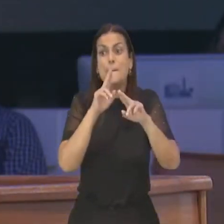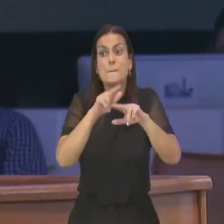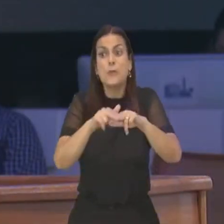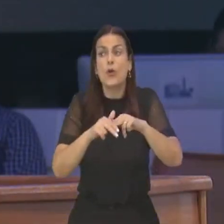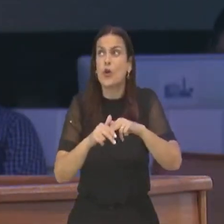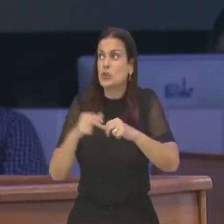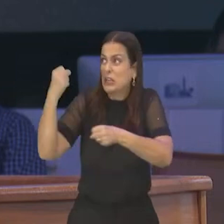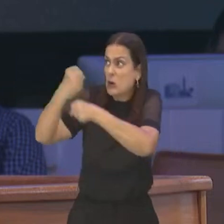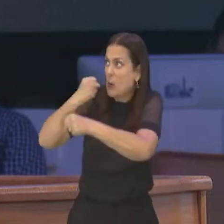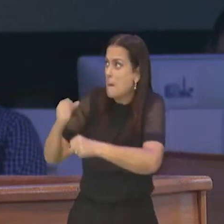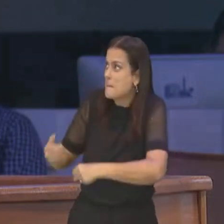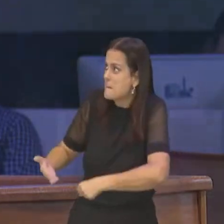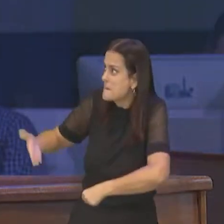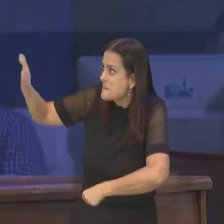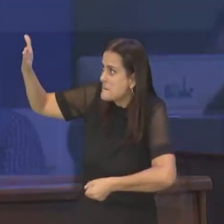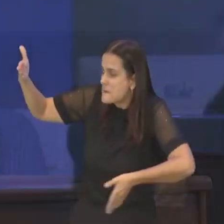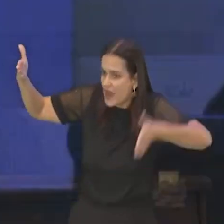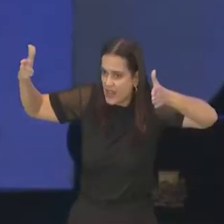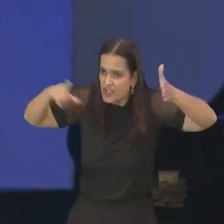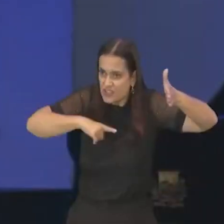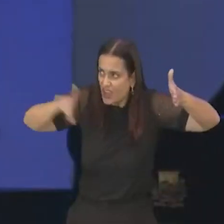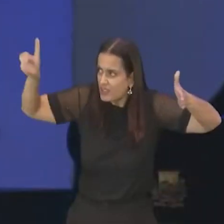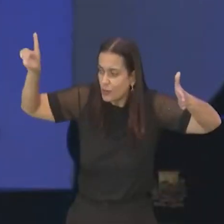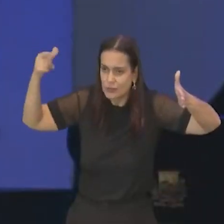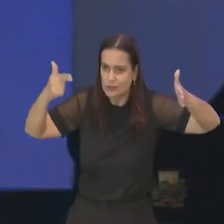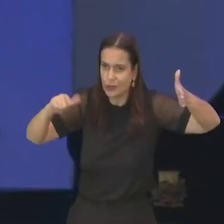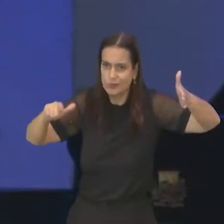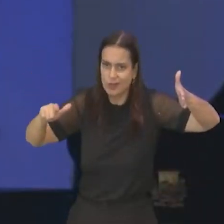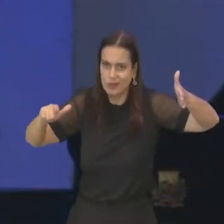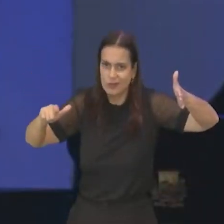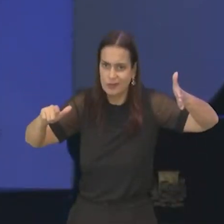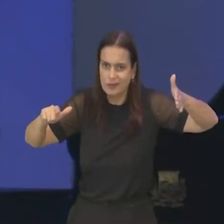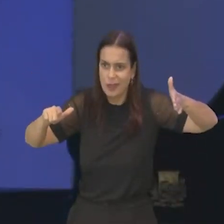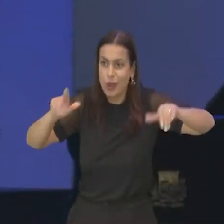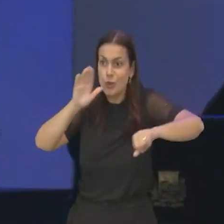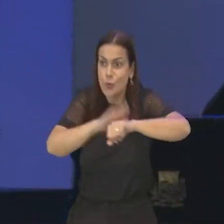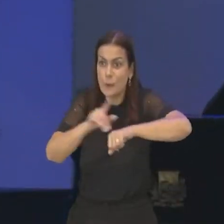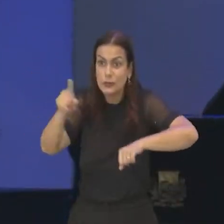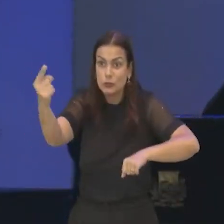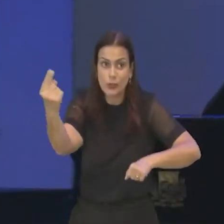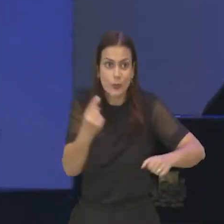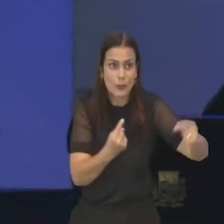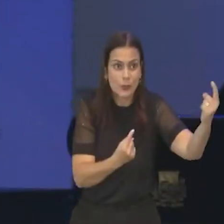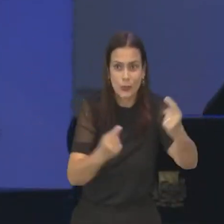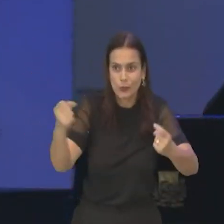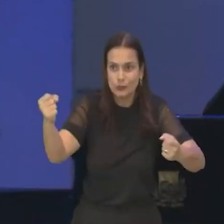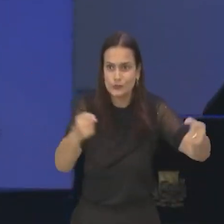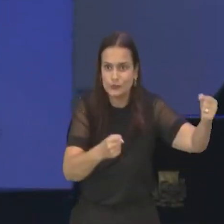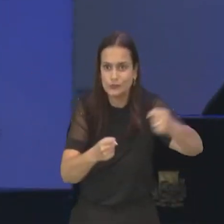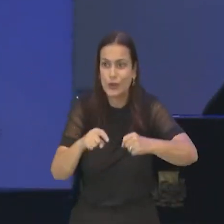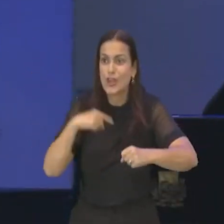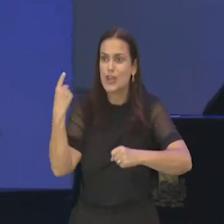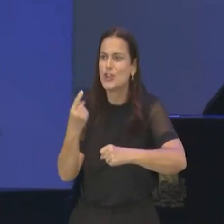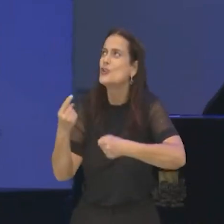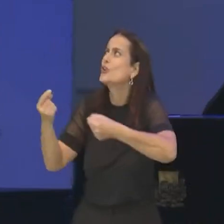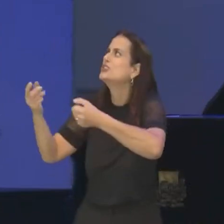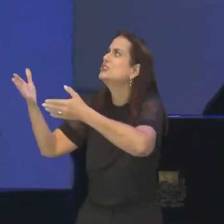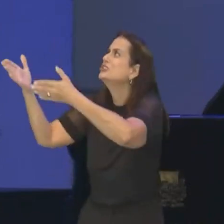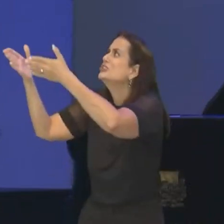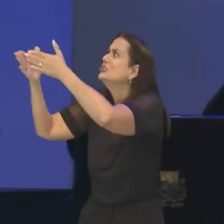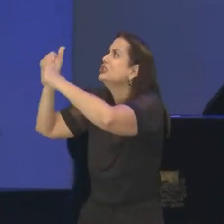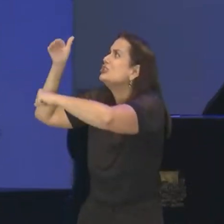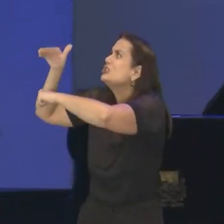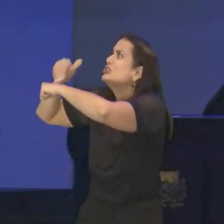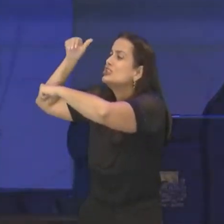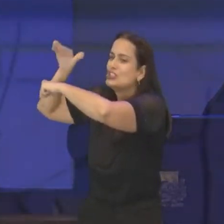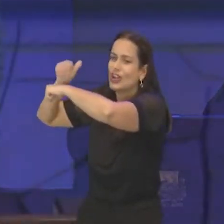Este lugar se torna precioso quando nós invocamos a glória de Deus, a presença de Deus. Porque nós estamos aqui,